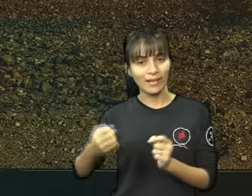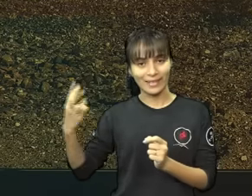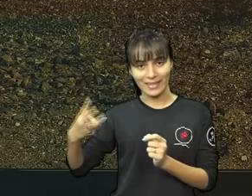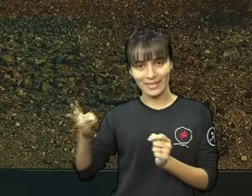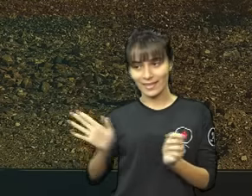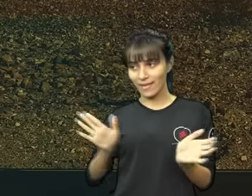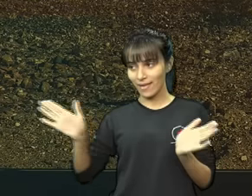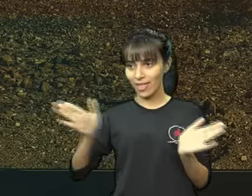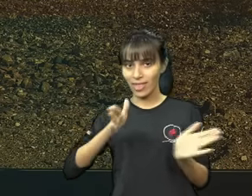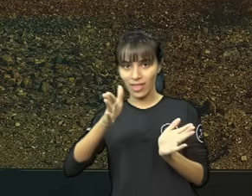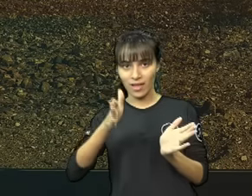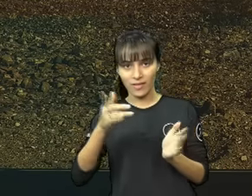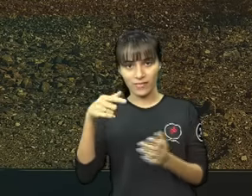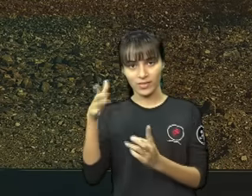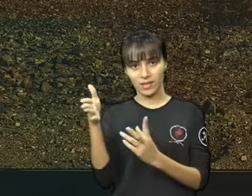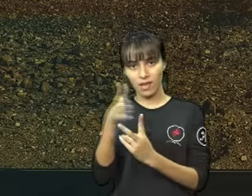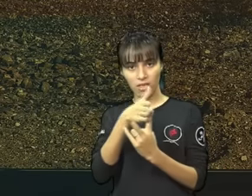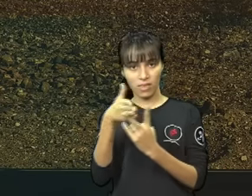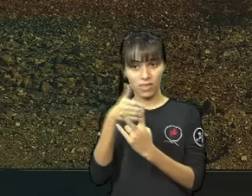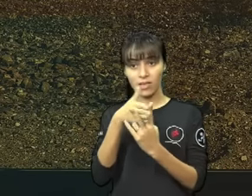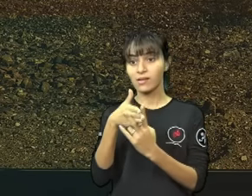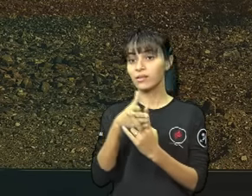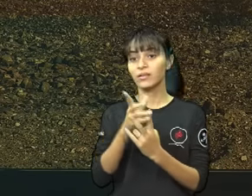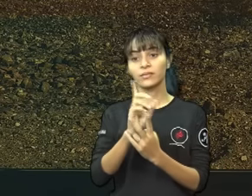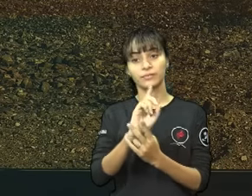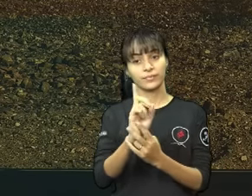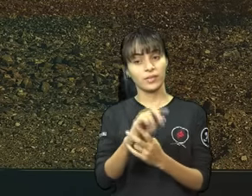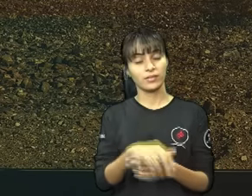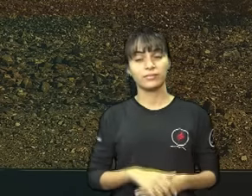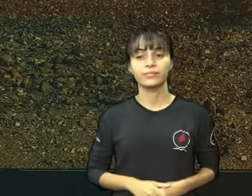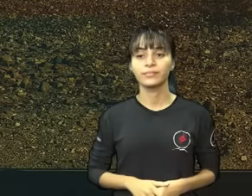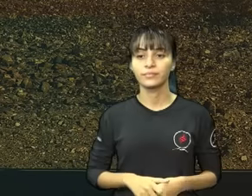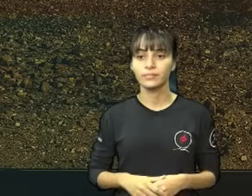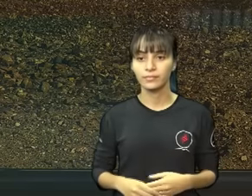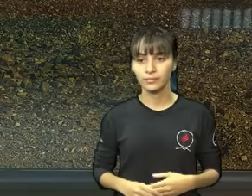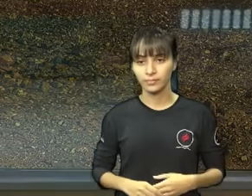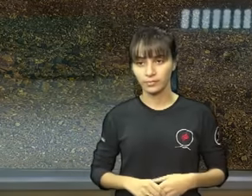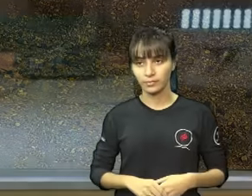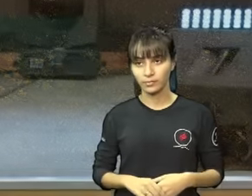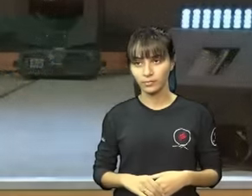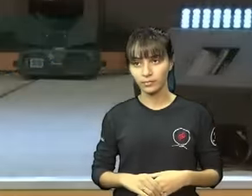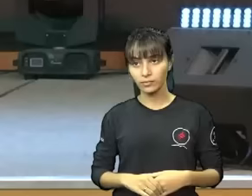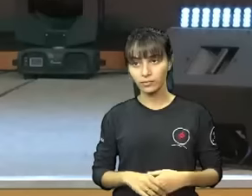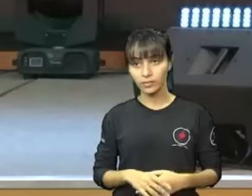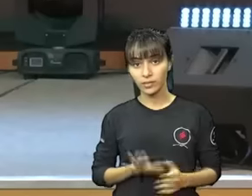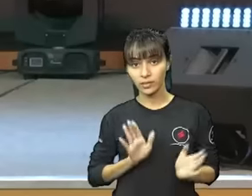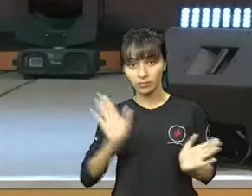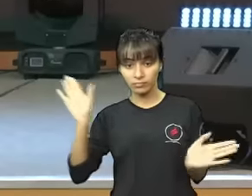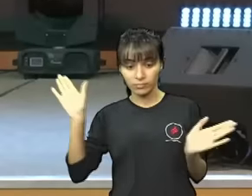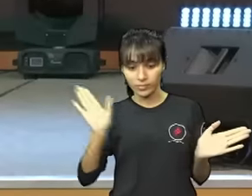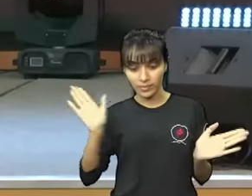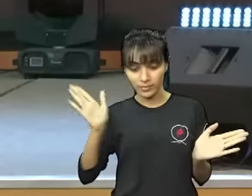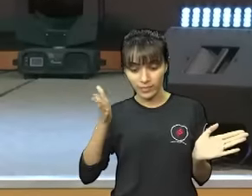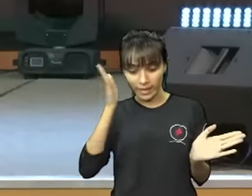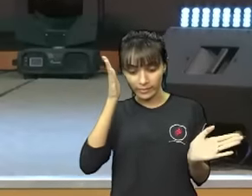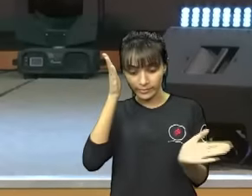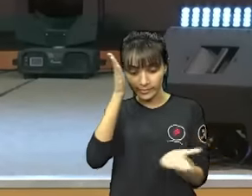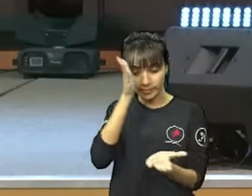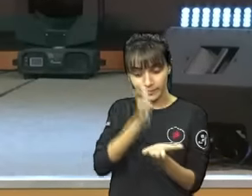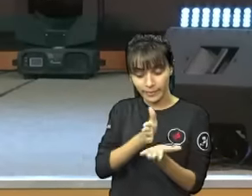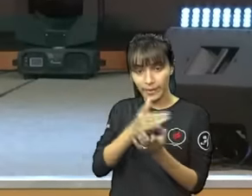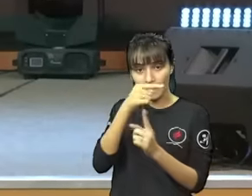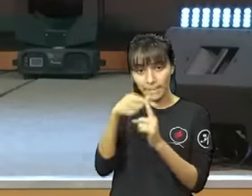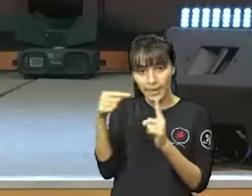via e nem você vai ficar no meio do caminho e olha aí ó tu não vai nem para entrar nem para o céu vai ficar aqui no meio do